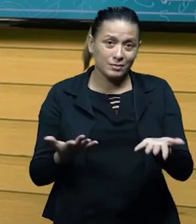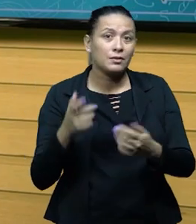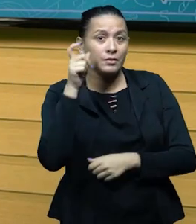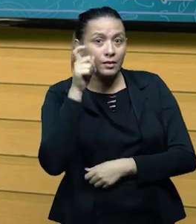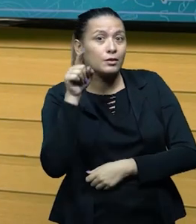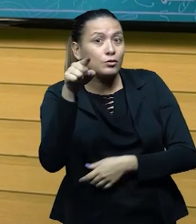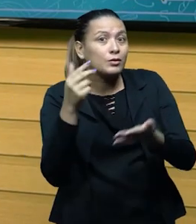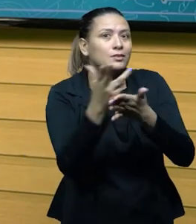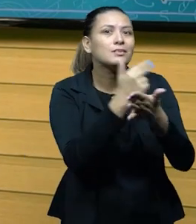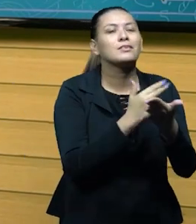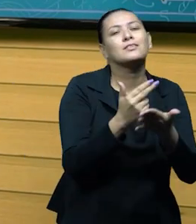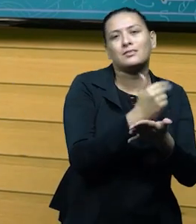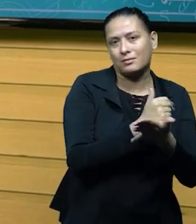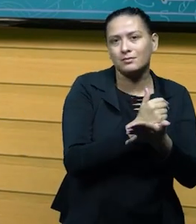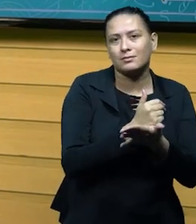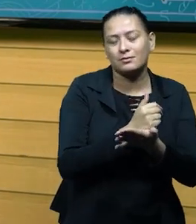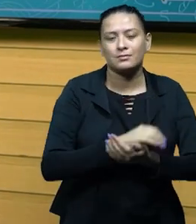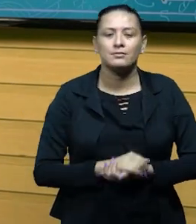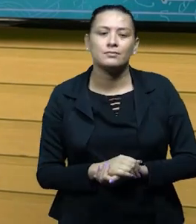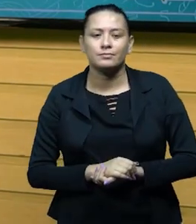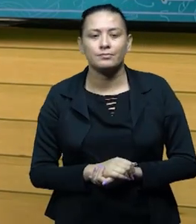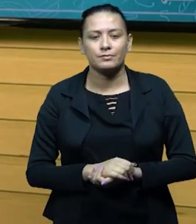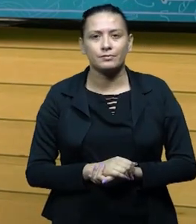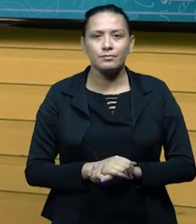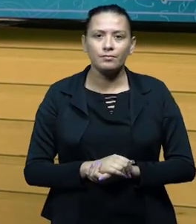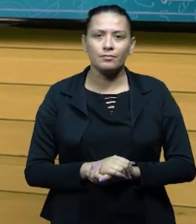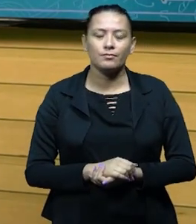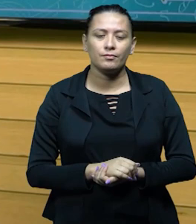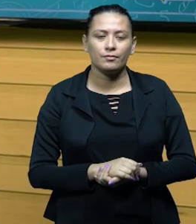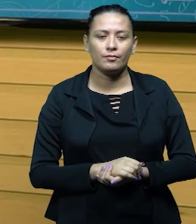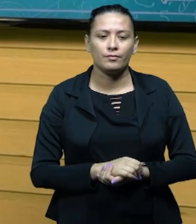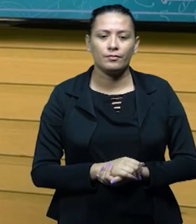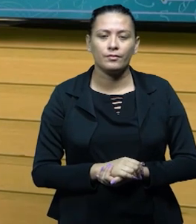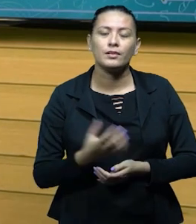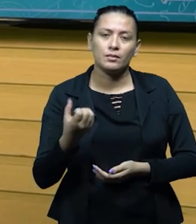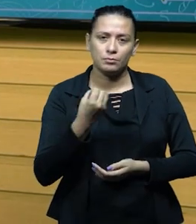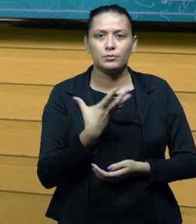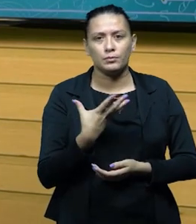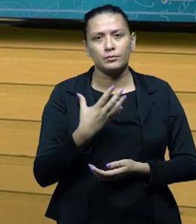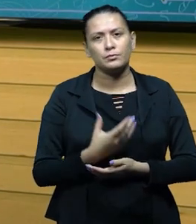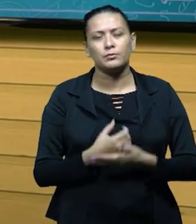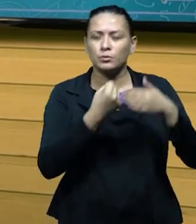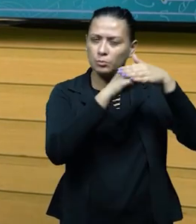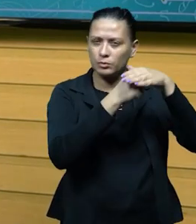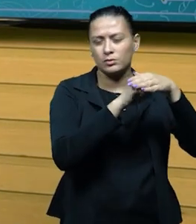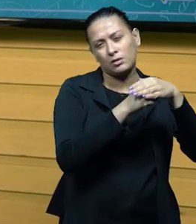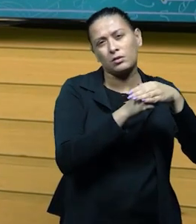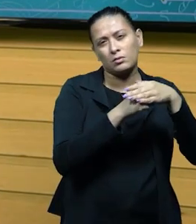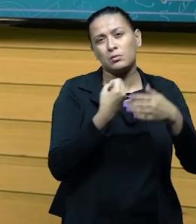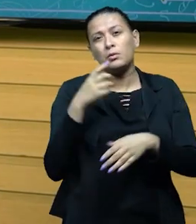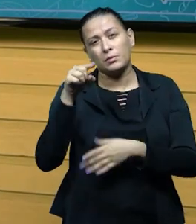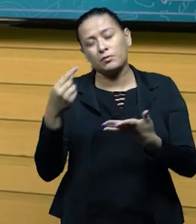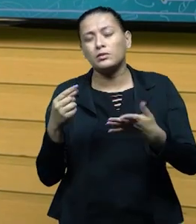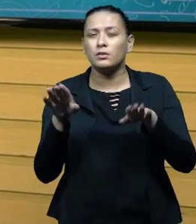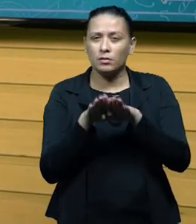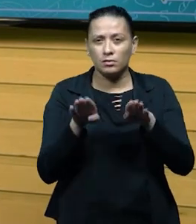interessante você mesmo desenhar as suas imagens Tá certo também o processo de criação de imagens é bom para você é bom pro cérebro e também